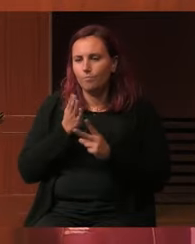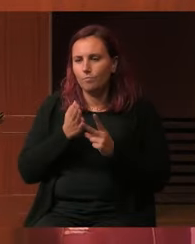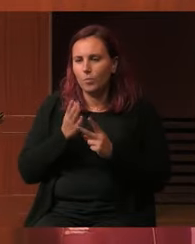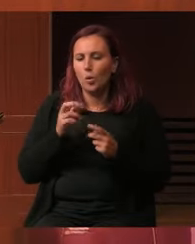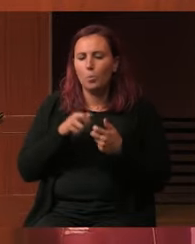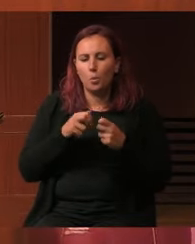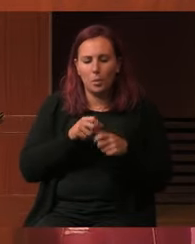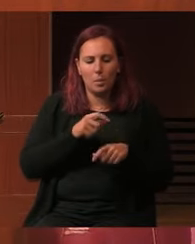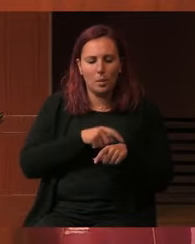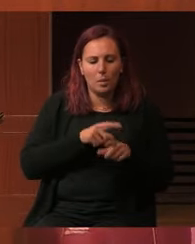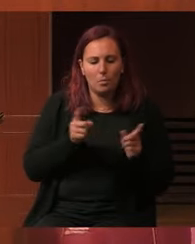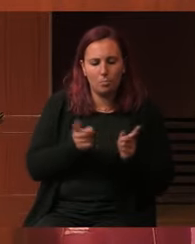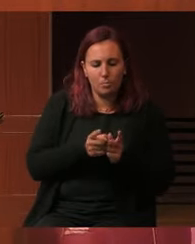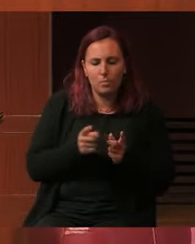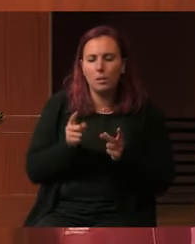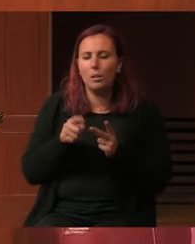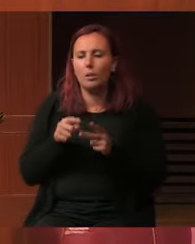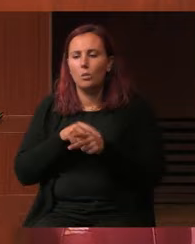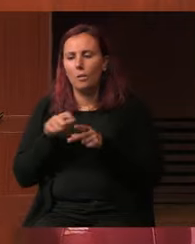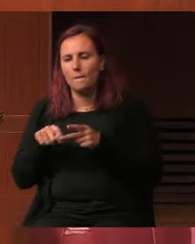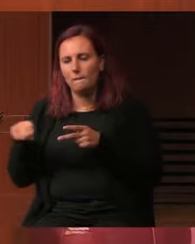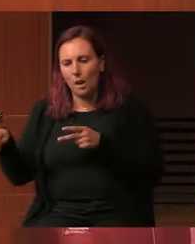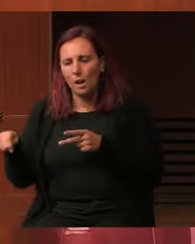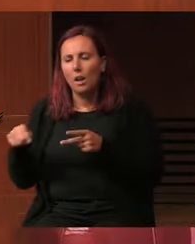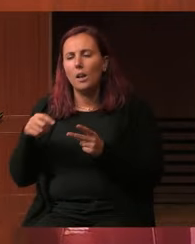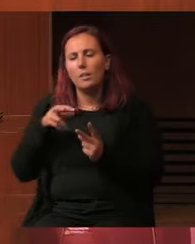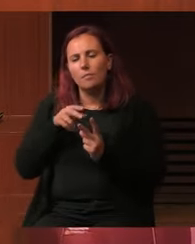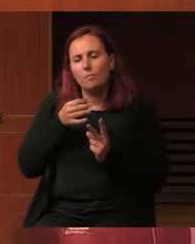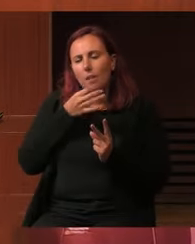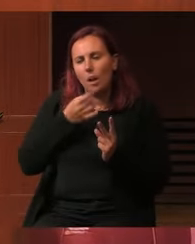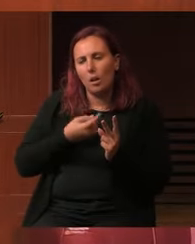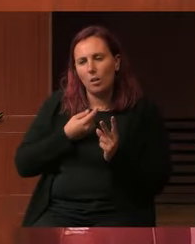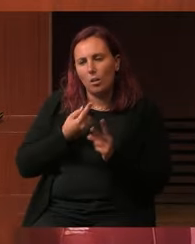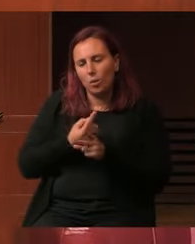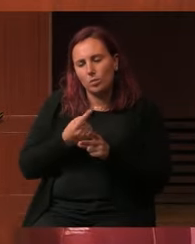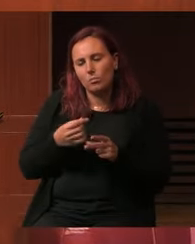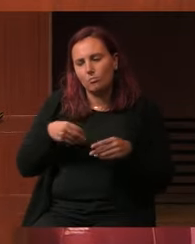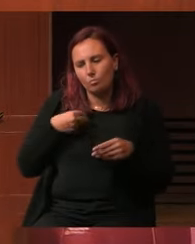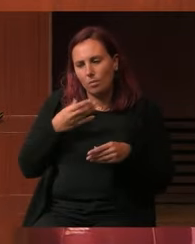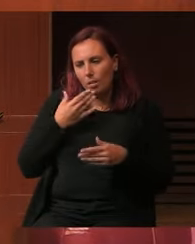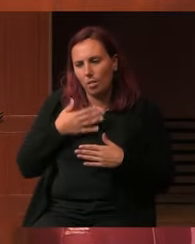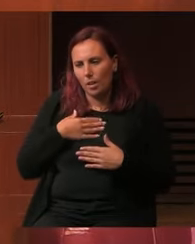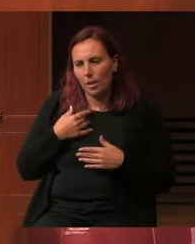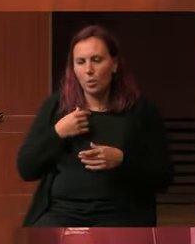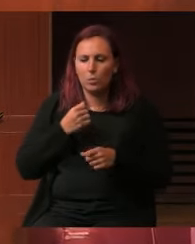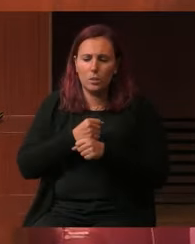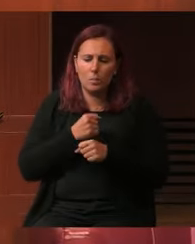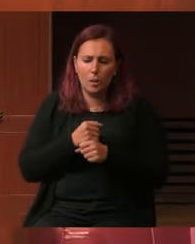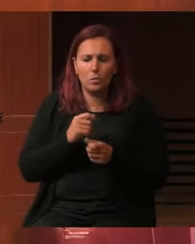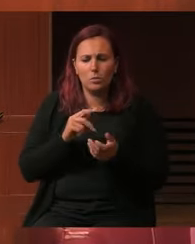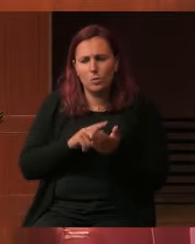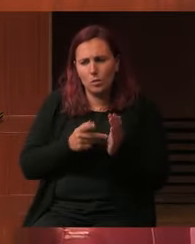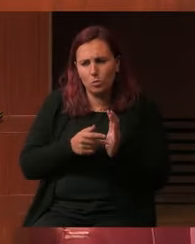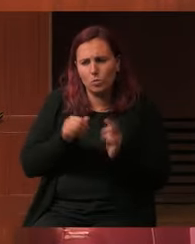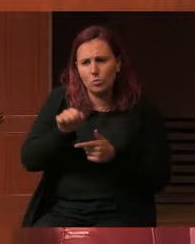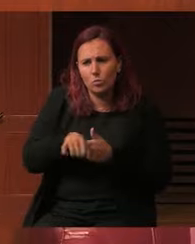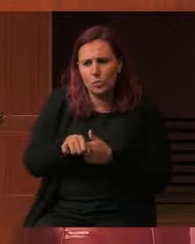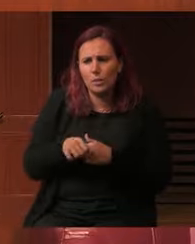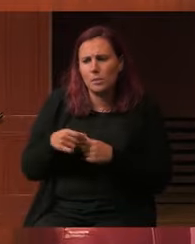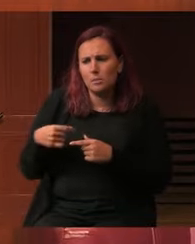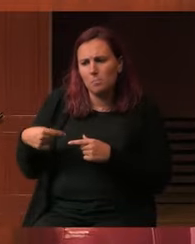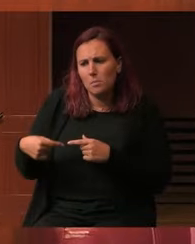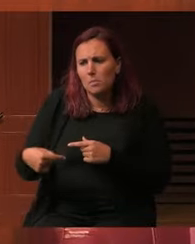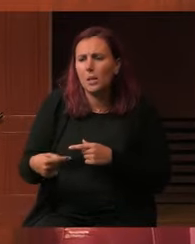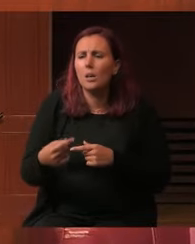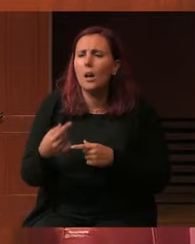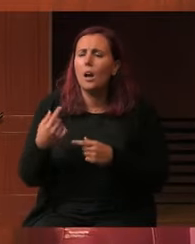curto prazo e no problema de longo prazo, e talvez tocar em duas ou três coisas que me preocupam. Portanto, eu trabalho com este tipo de tecnologias, eu trabalho neste tipo de áreas,